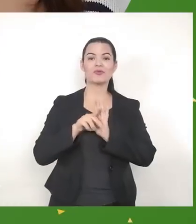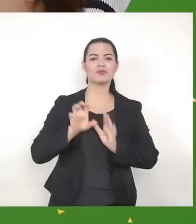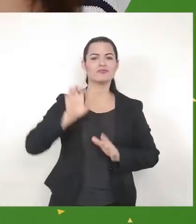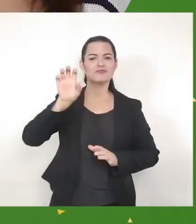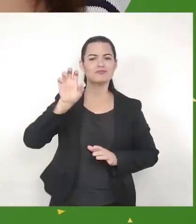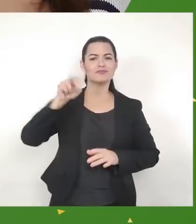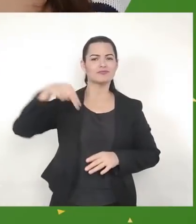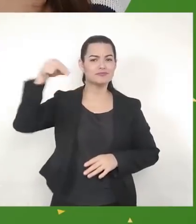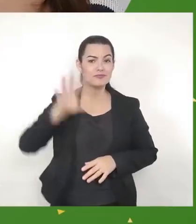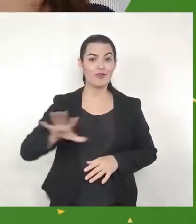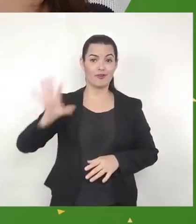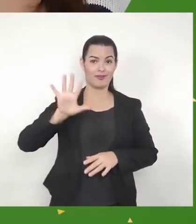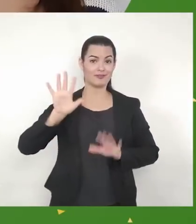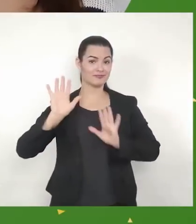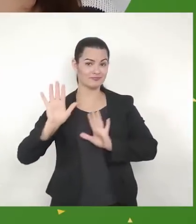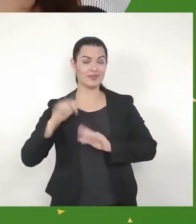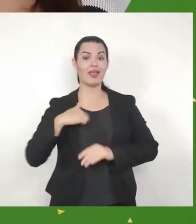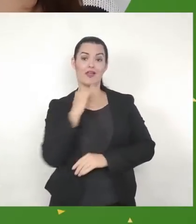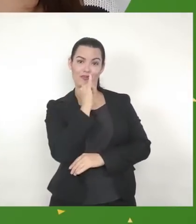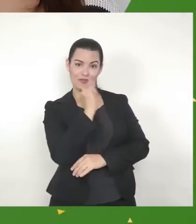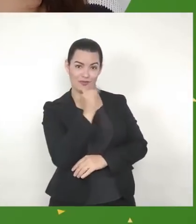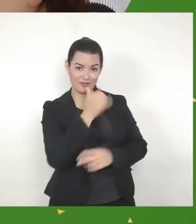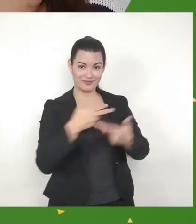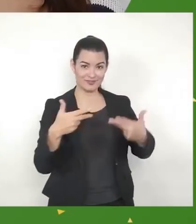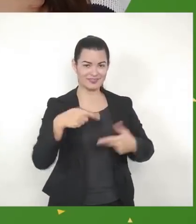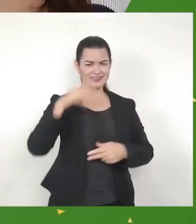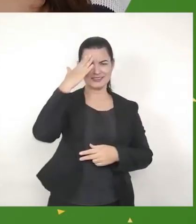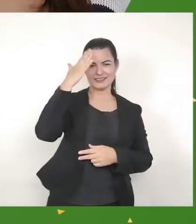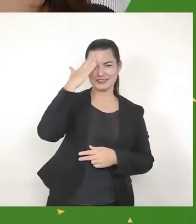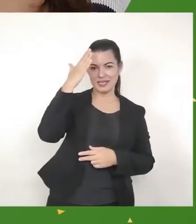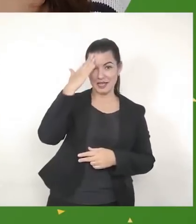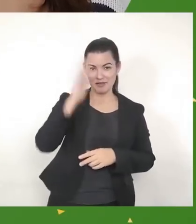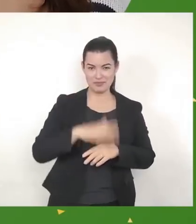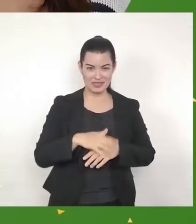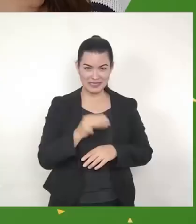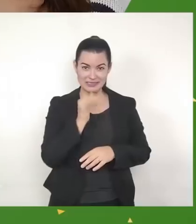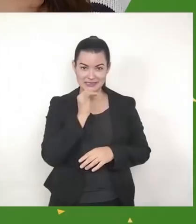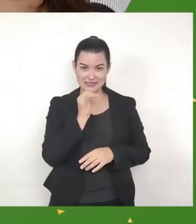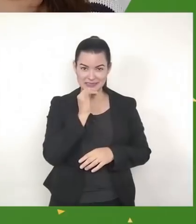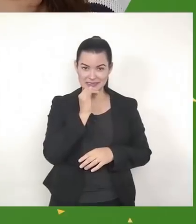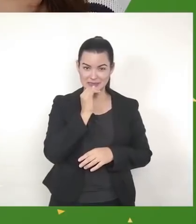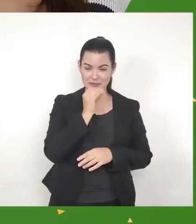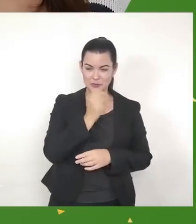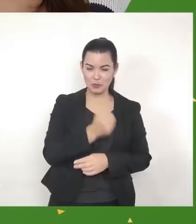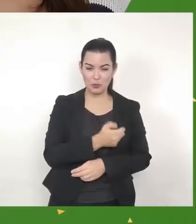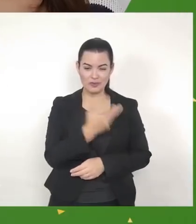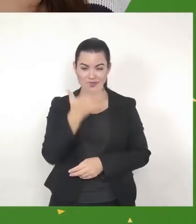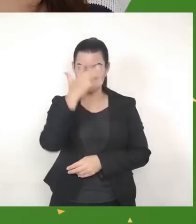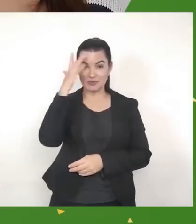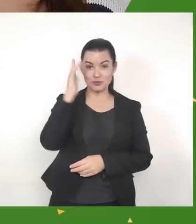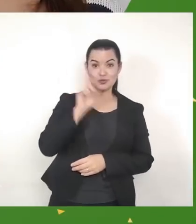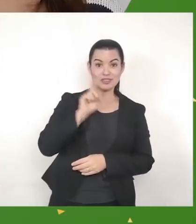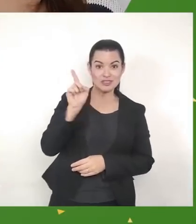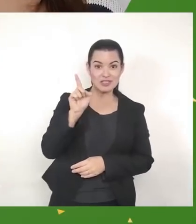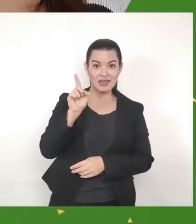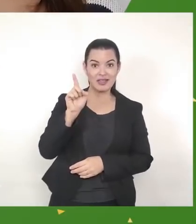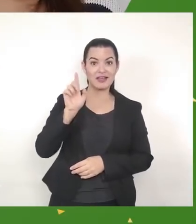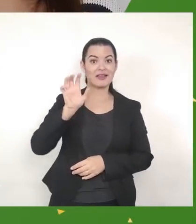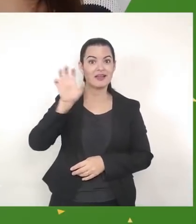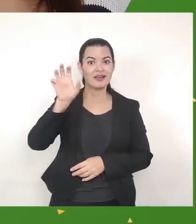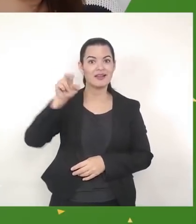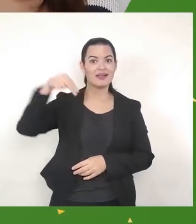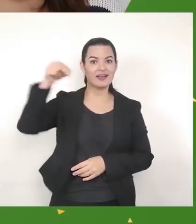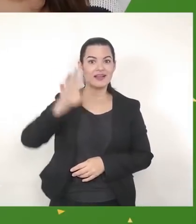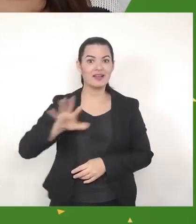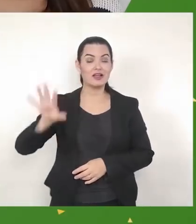sendo constituída, eu vou te contar uma coisa. Você sabia que a população da região Nordeste,